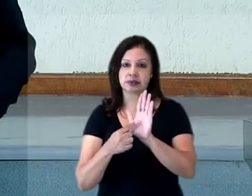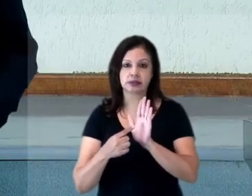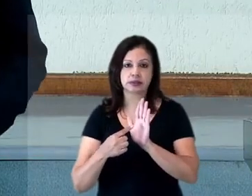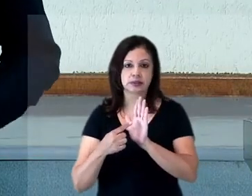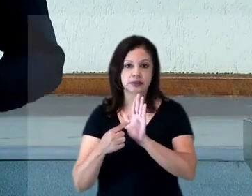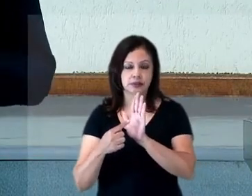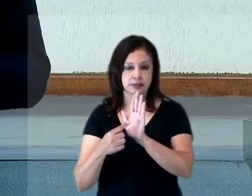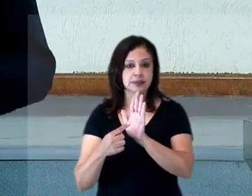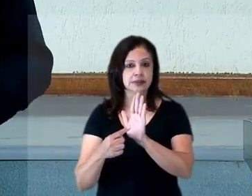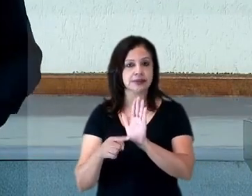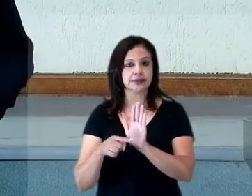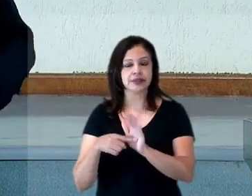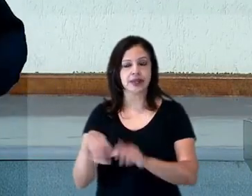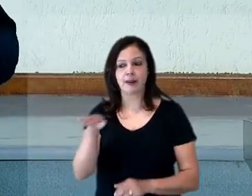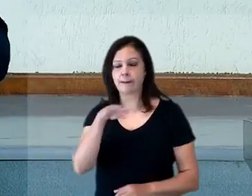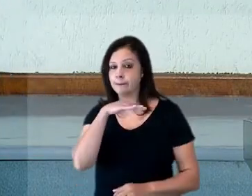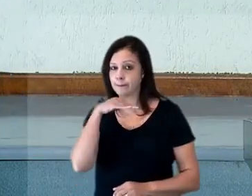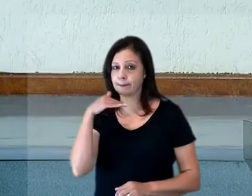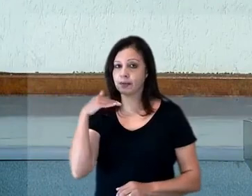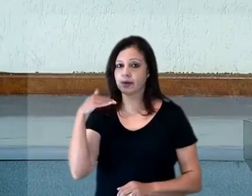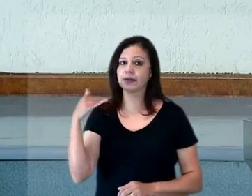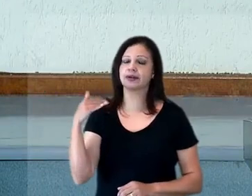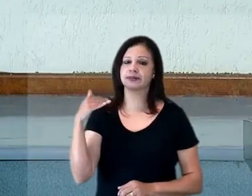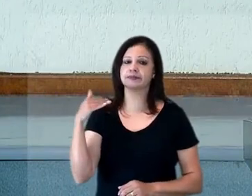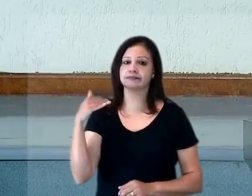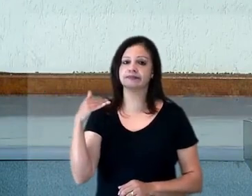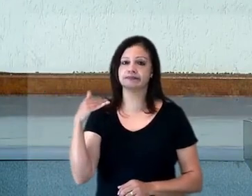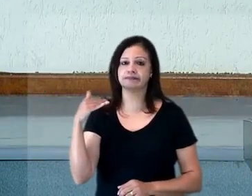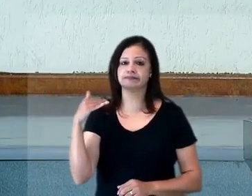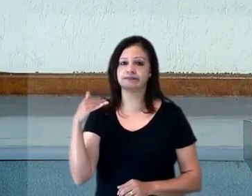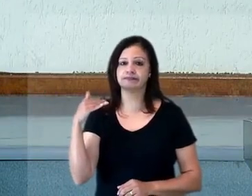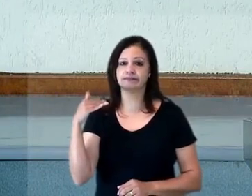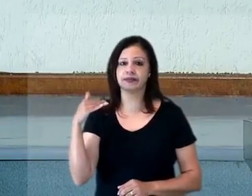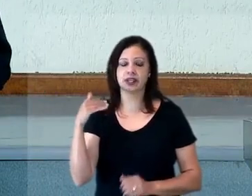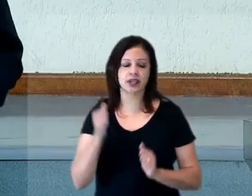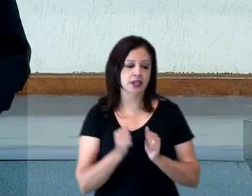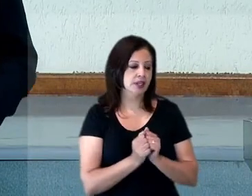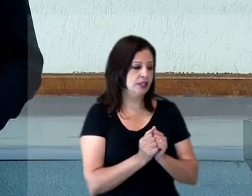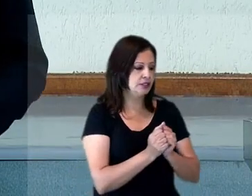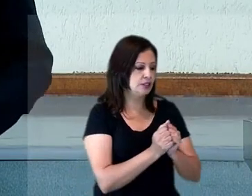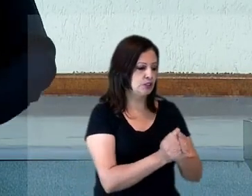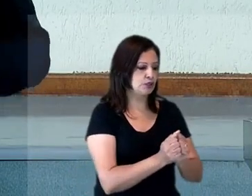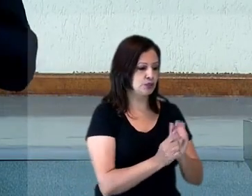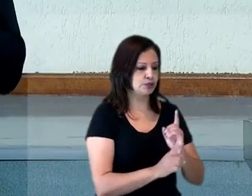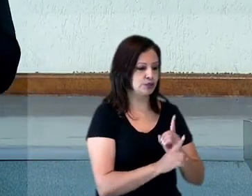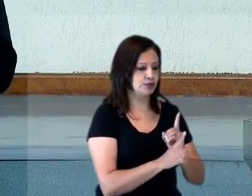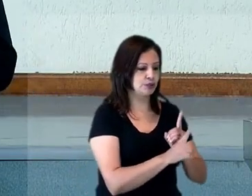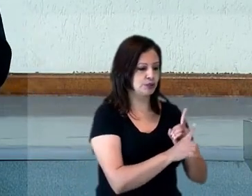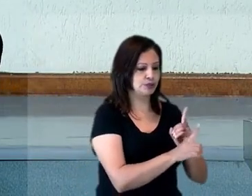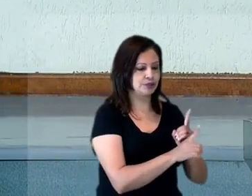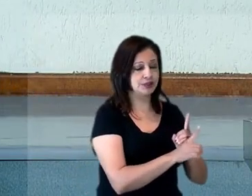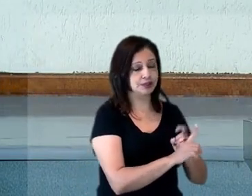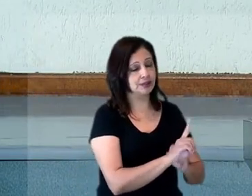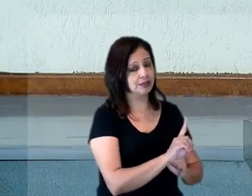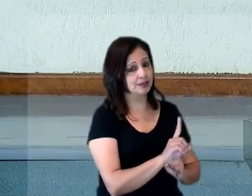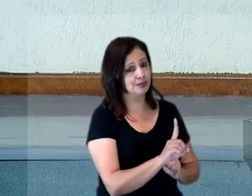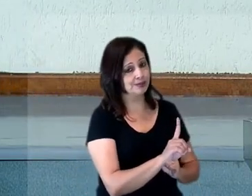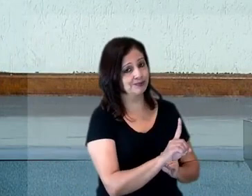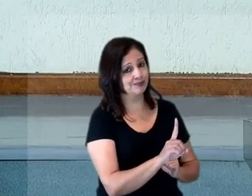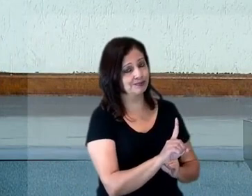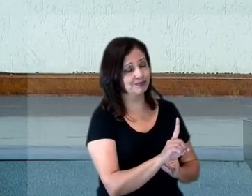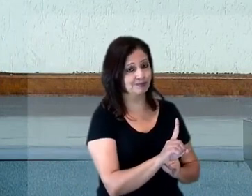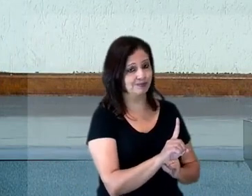sua partida, da sua ida, de que ele não mais estaria por muito tempo junto aos discípulos, uma palavra dirigida